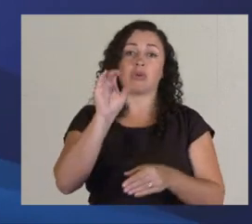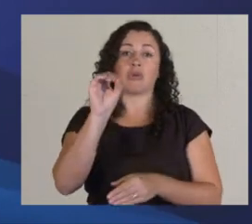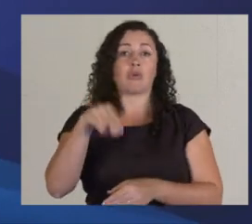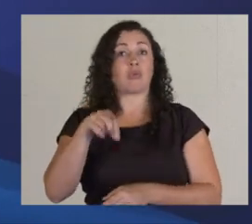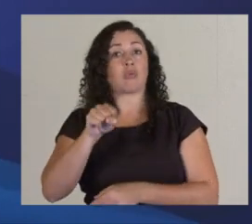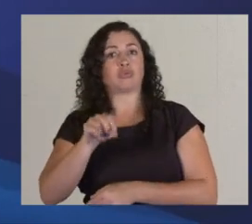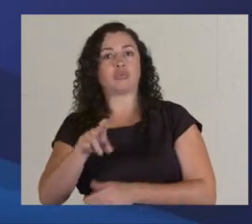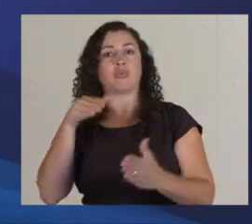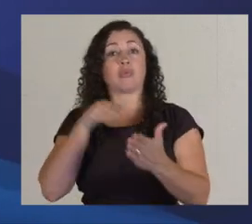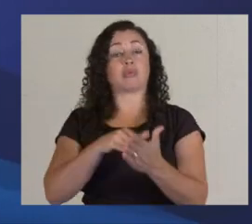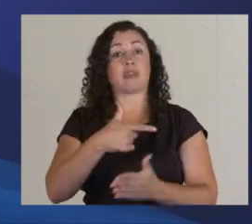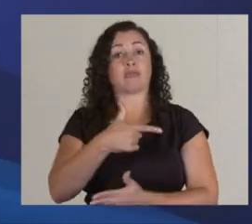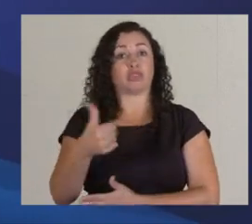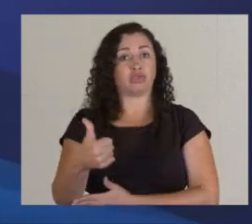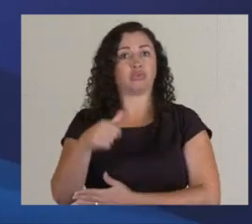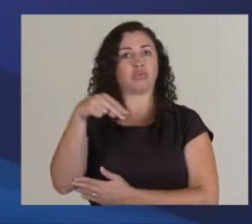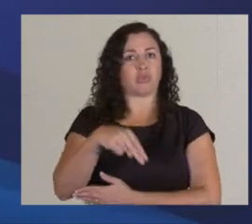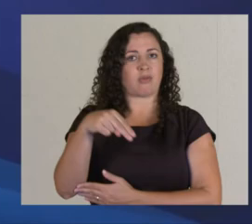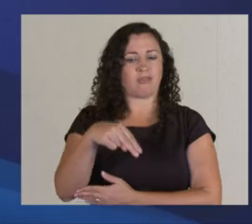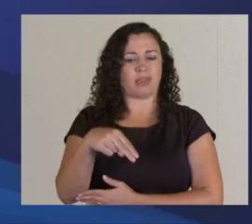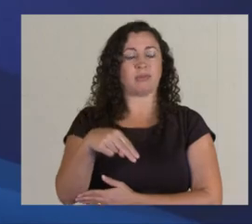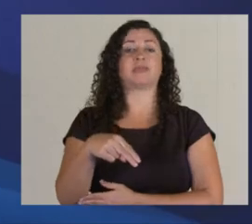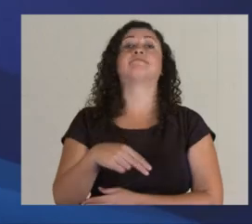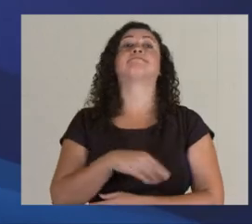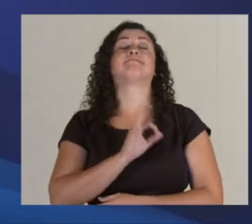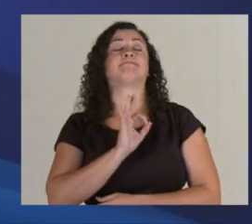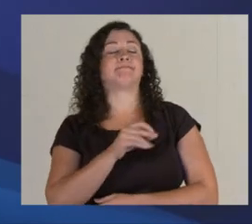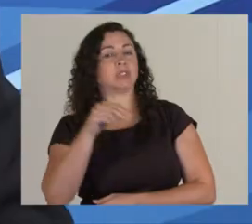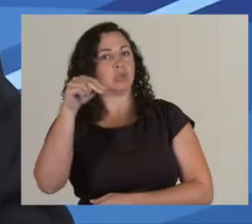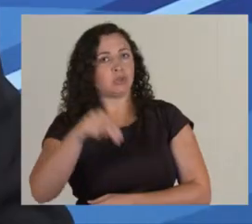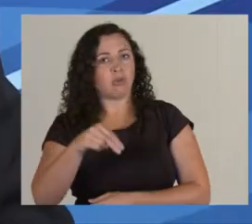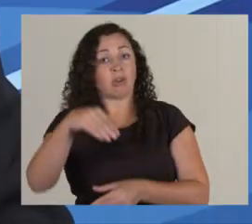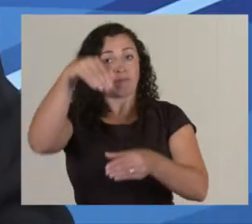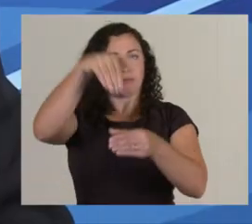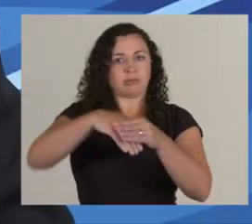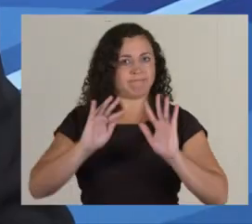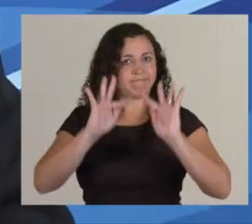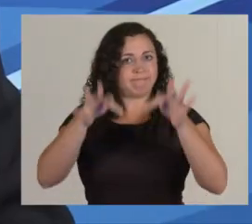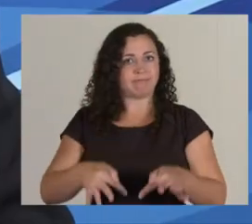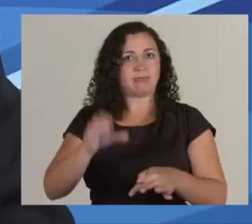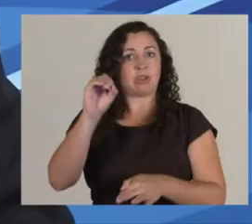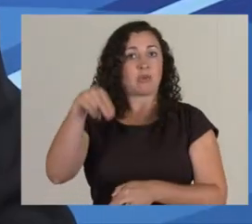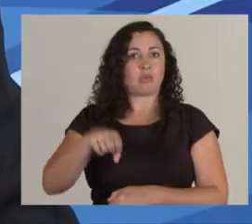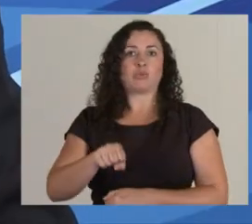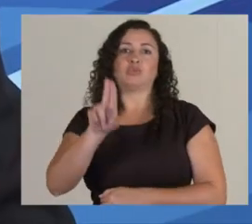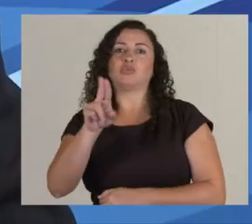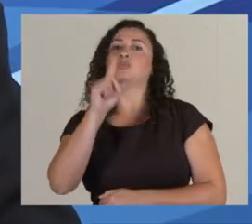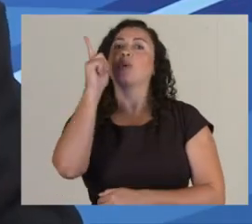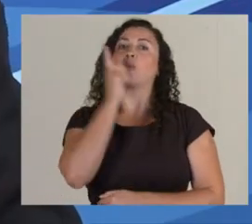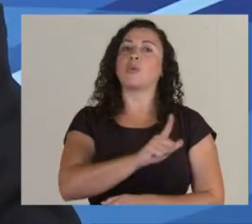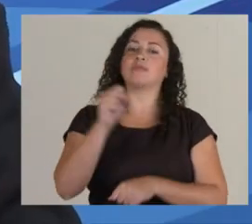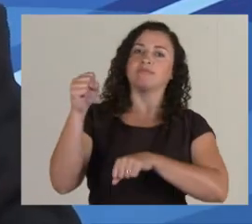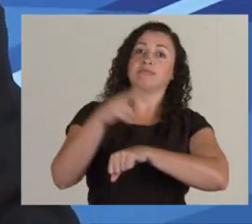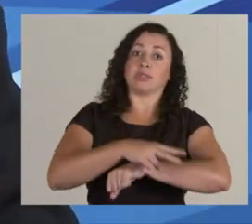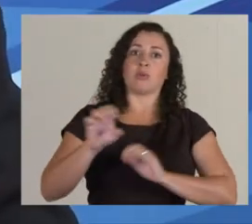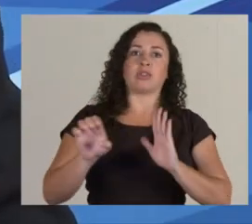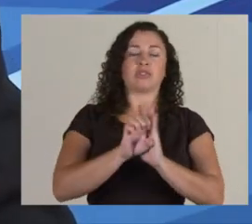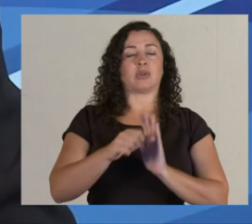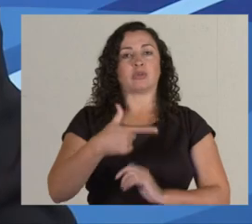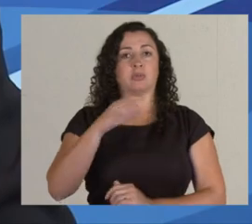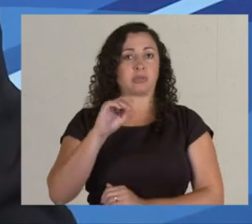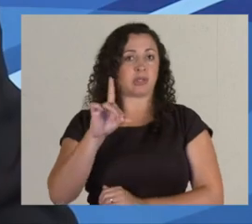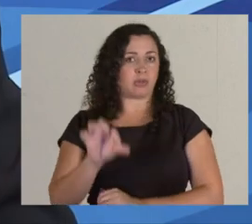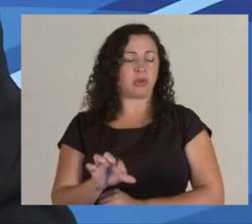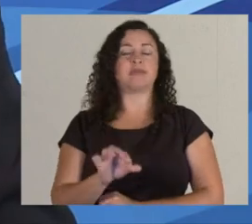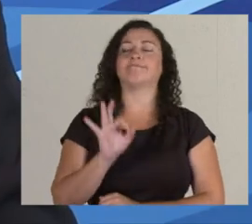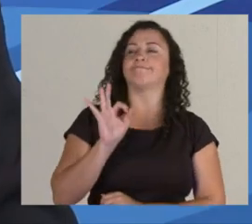no Consul até o dia 21 de novembro. Novembro, então, é a votação no Consul para que consiga entrar aí no edital